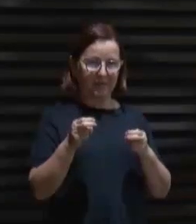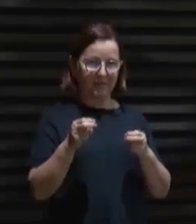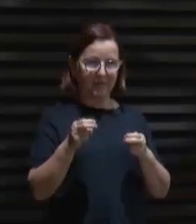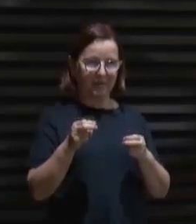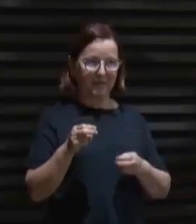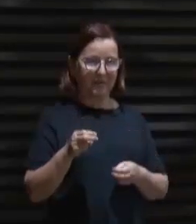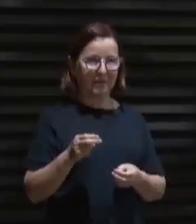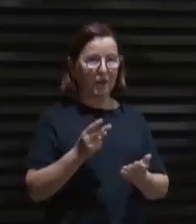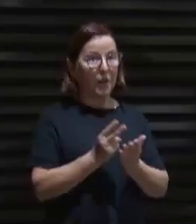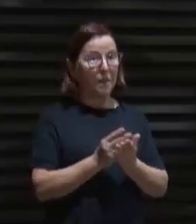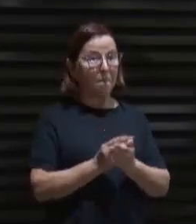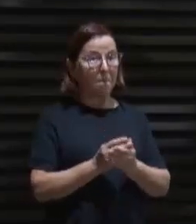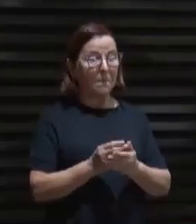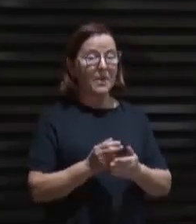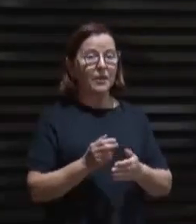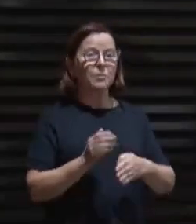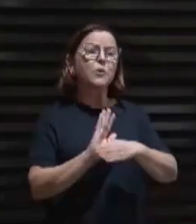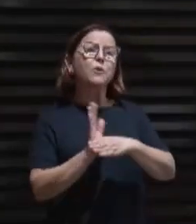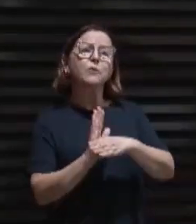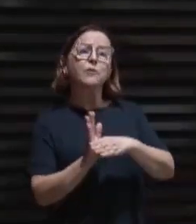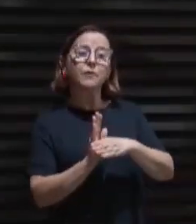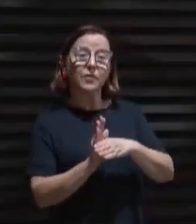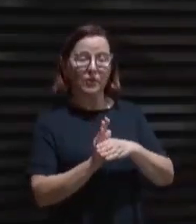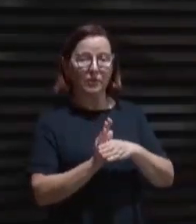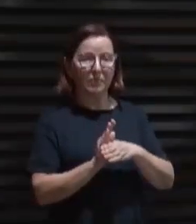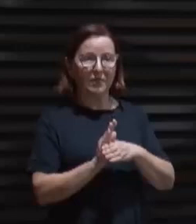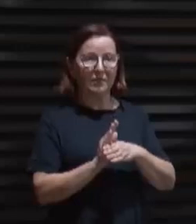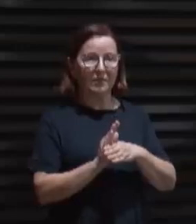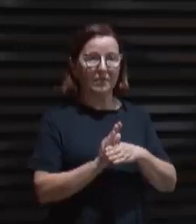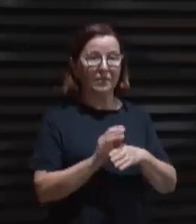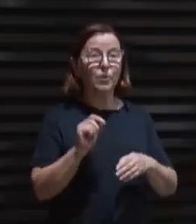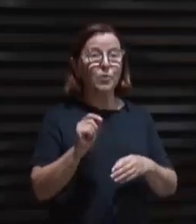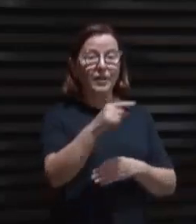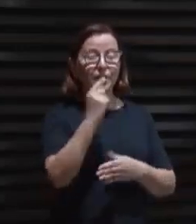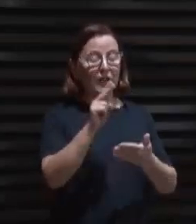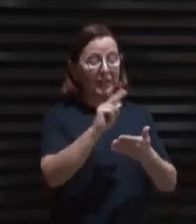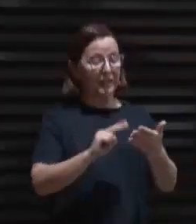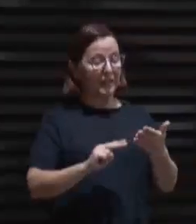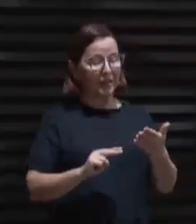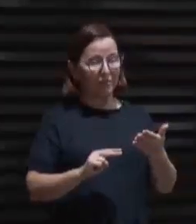mente, o que nós estamos lendo, com quem nós estamos nos relacionando.